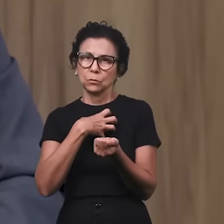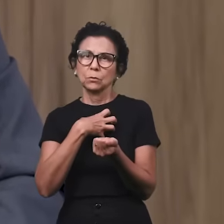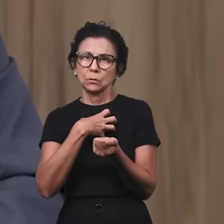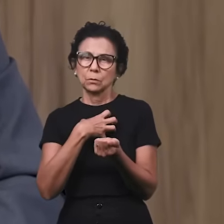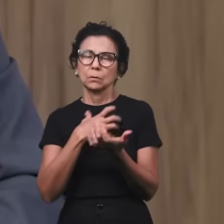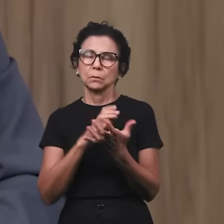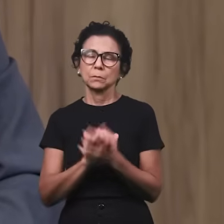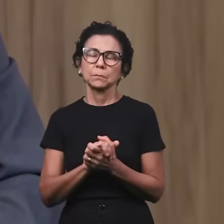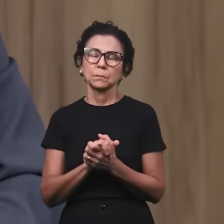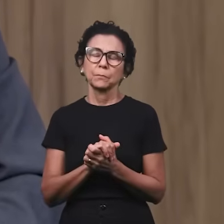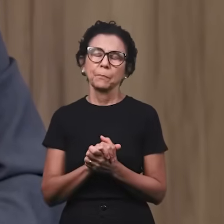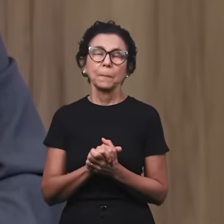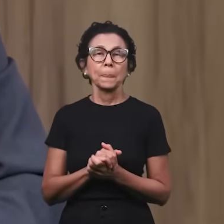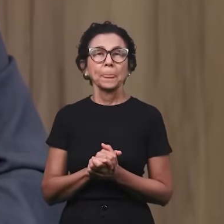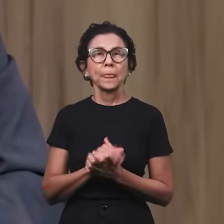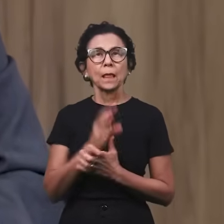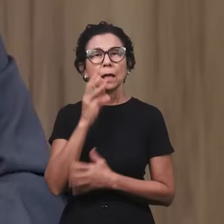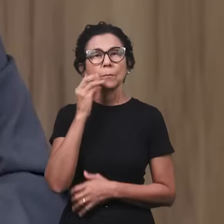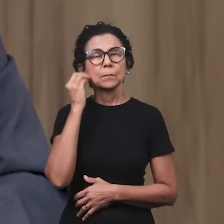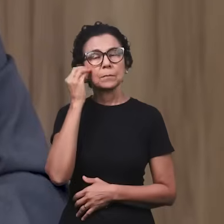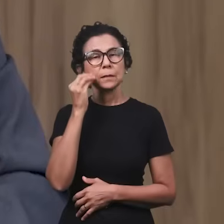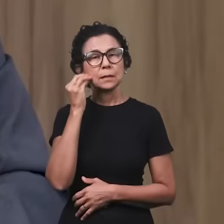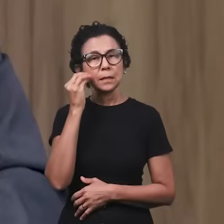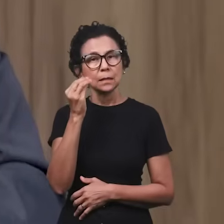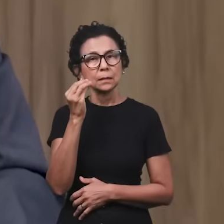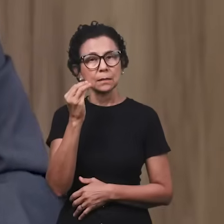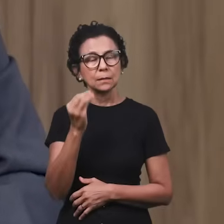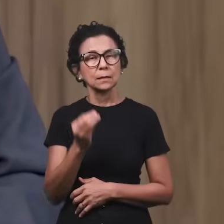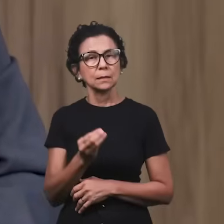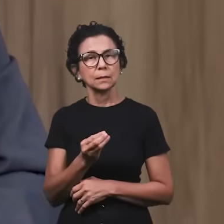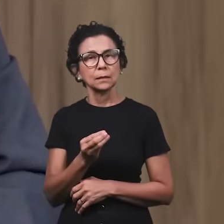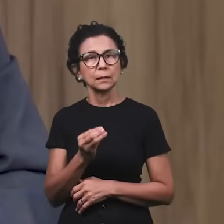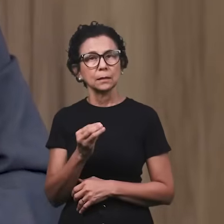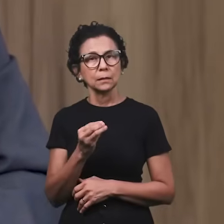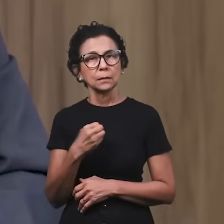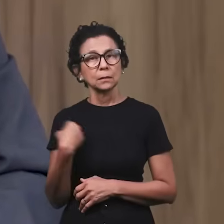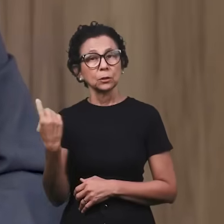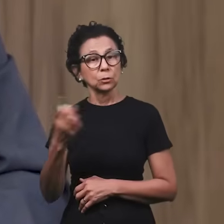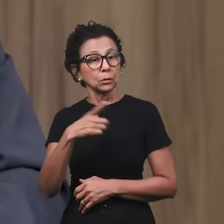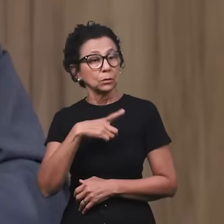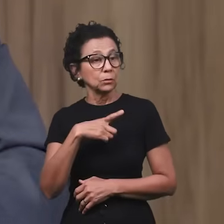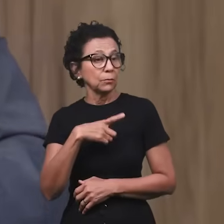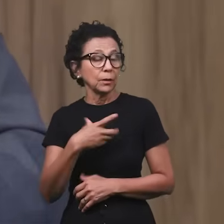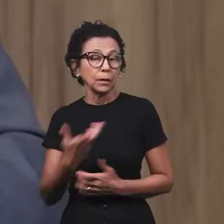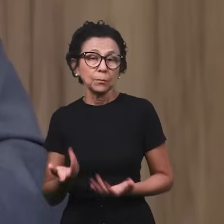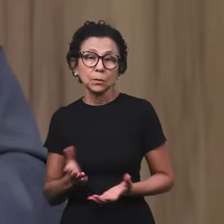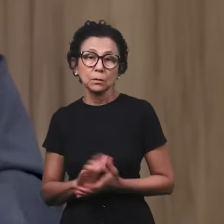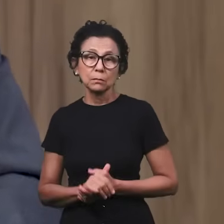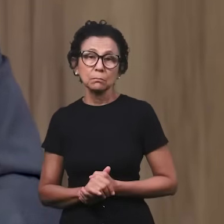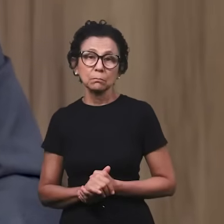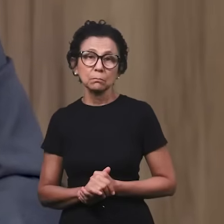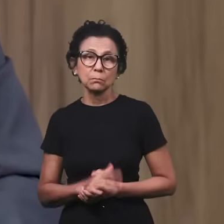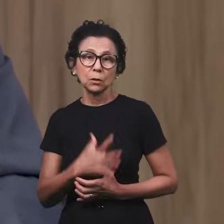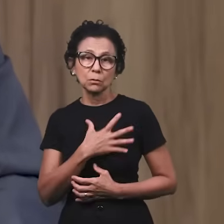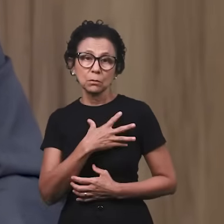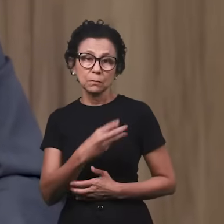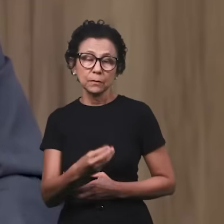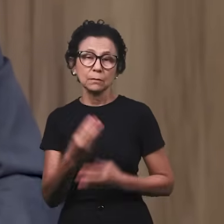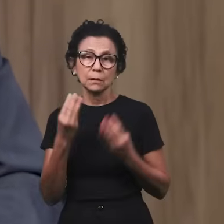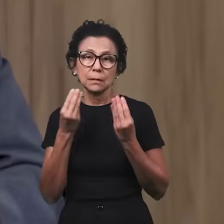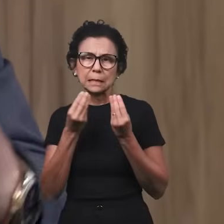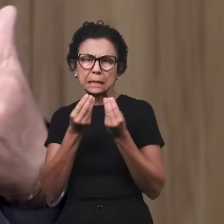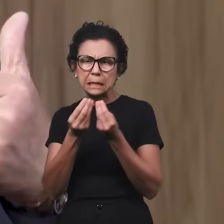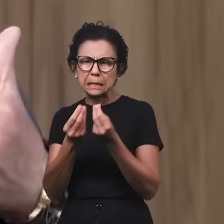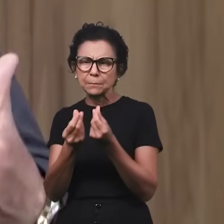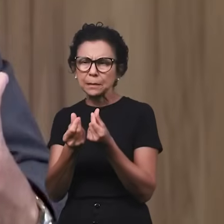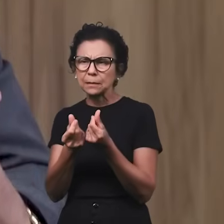essa é a experiência que nós tivemos, entendeu? Na nossa casa, foi levar os nossos filhos a ouvir o Senhor, né? Não